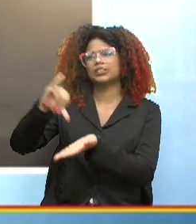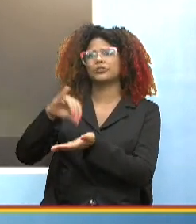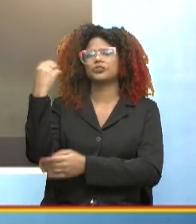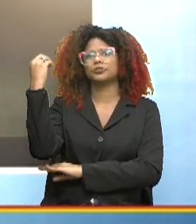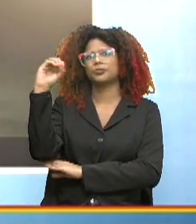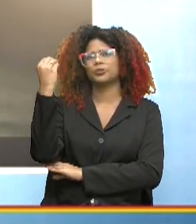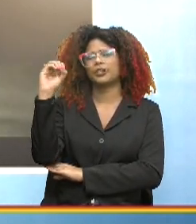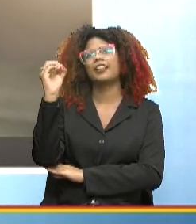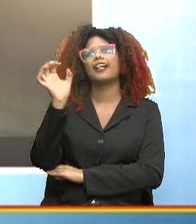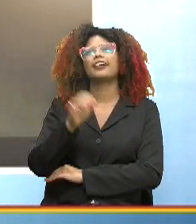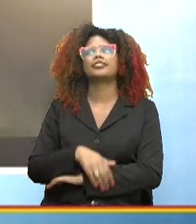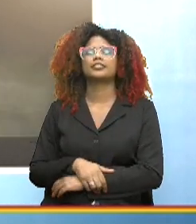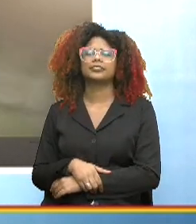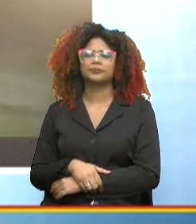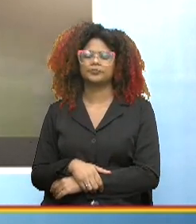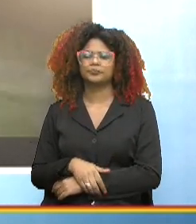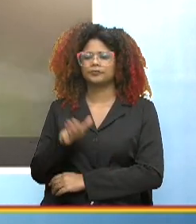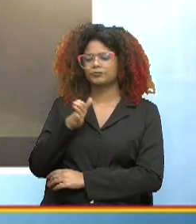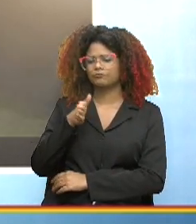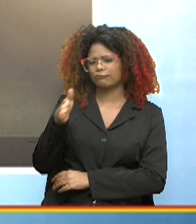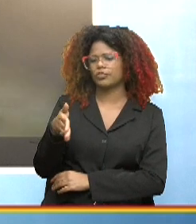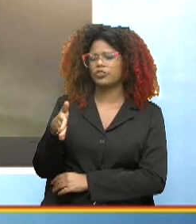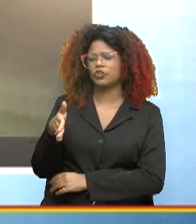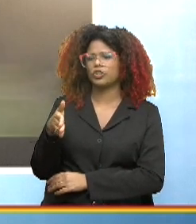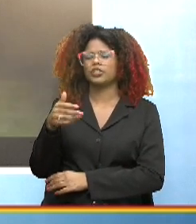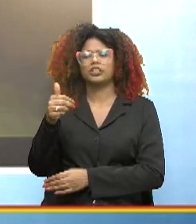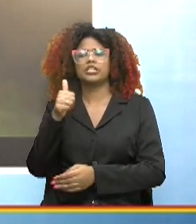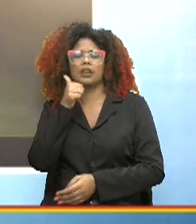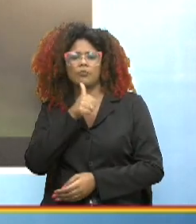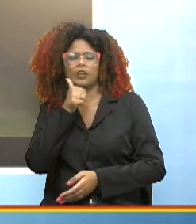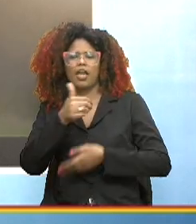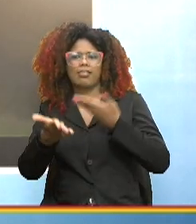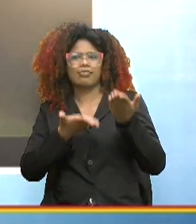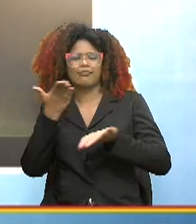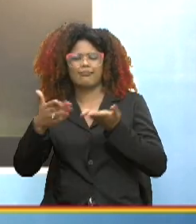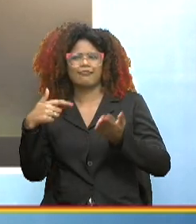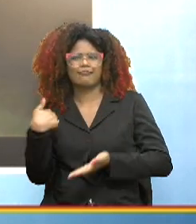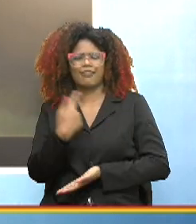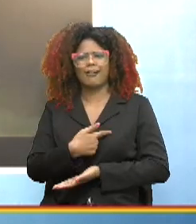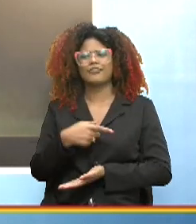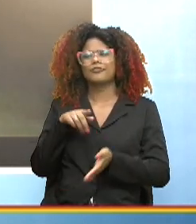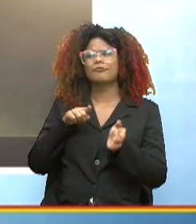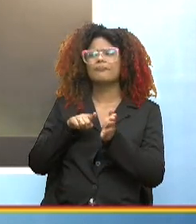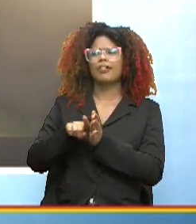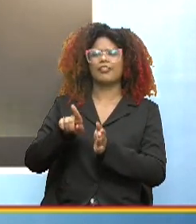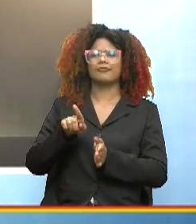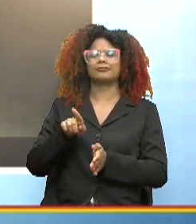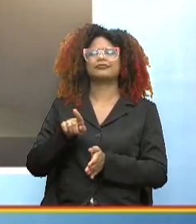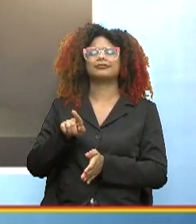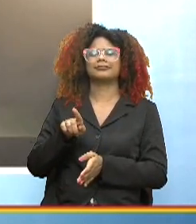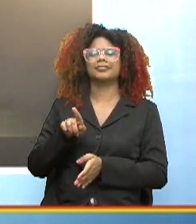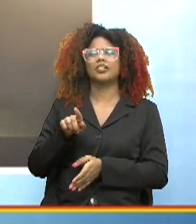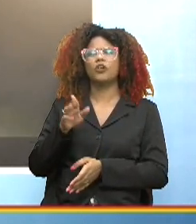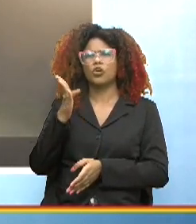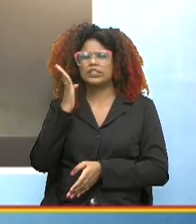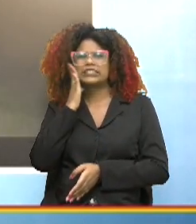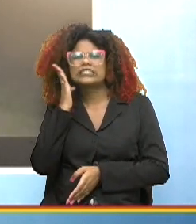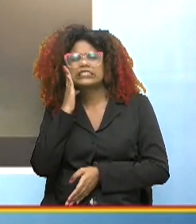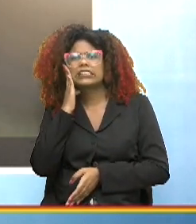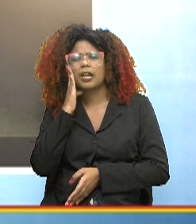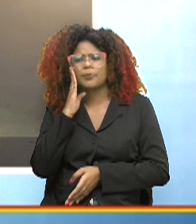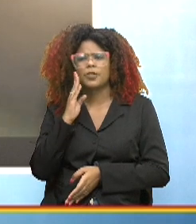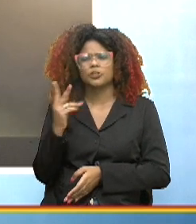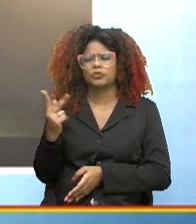gente morava no centro na época a senhora que nos atendeu disse para eles assim você sabe que vocês